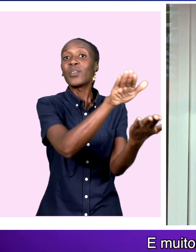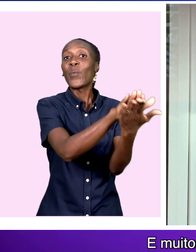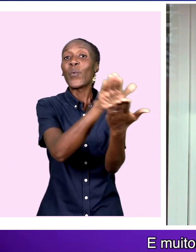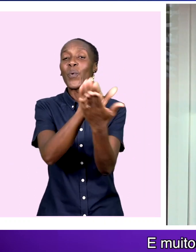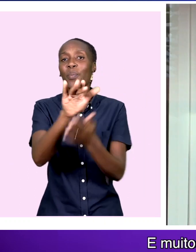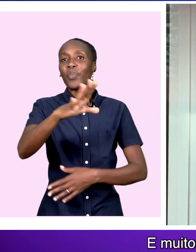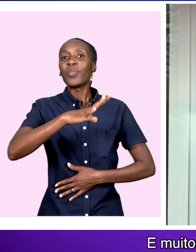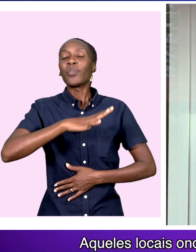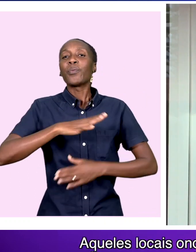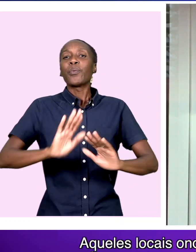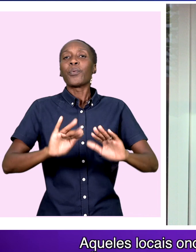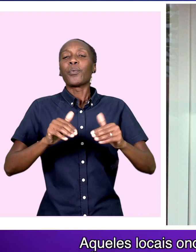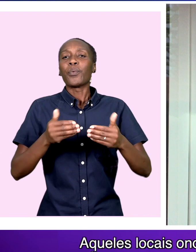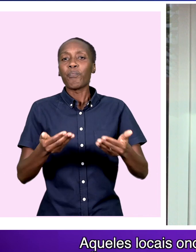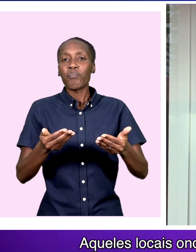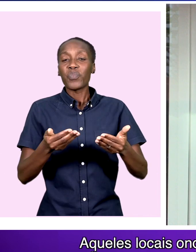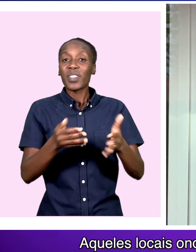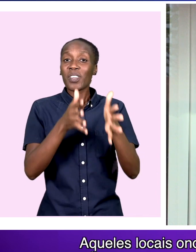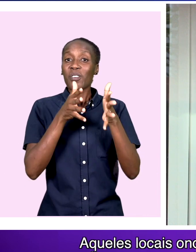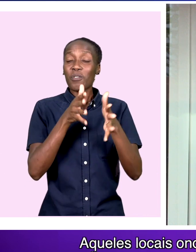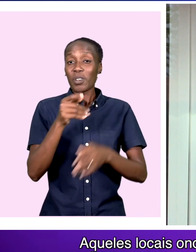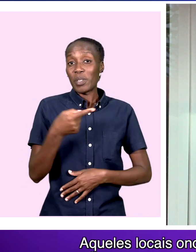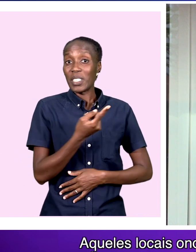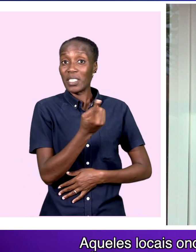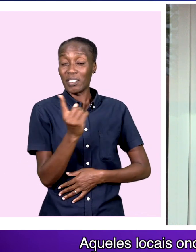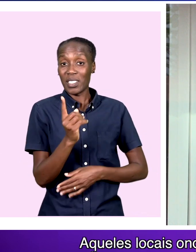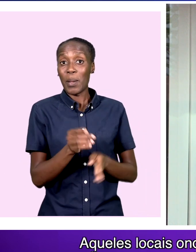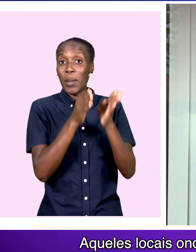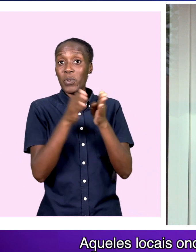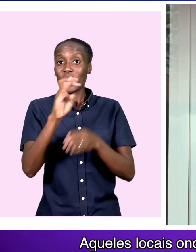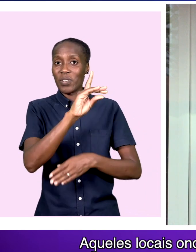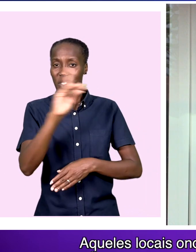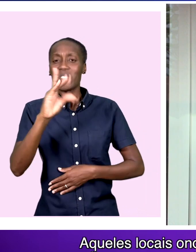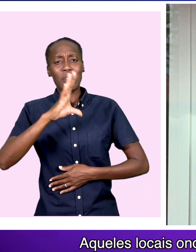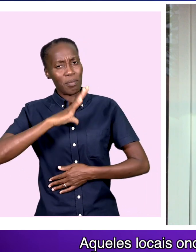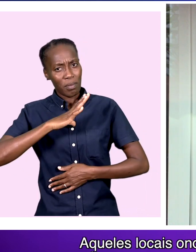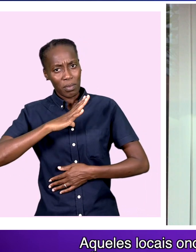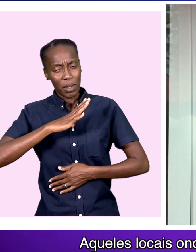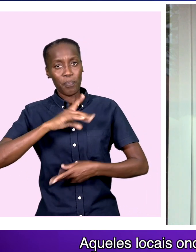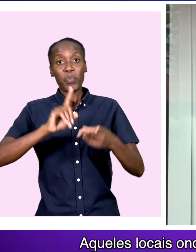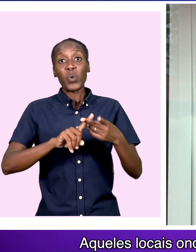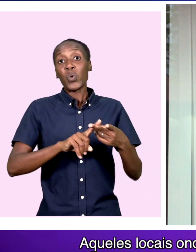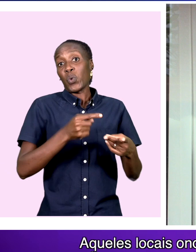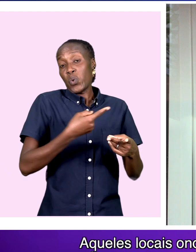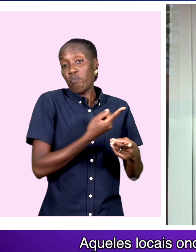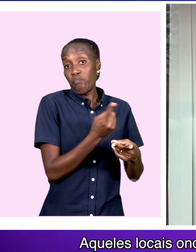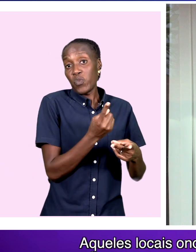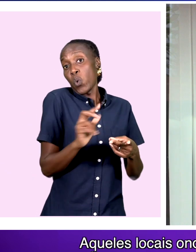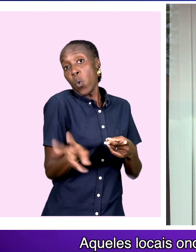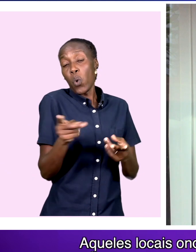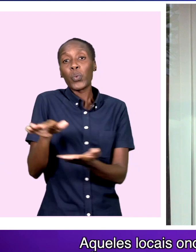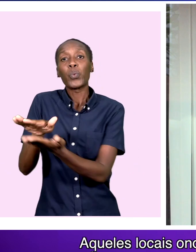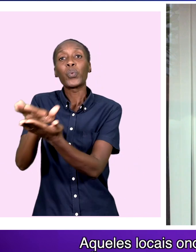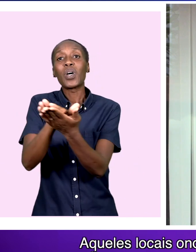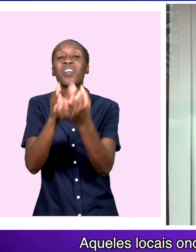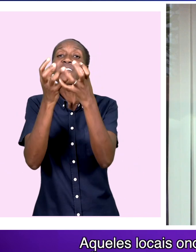com deficiência. Aqueles locais onde não temos estas condições, os brigadistas de